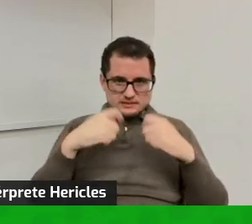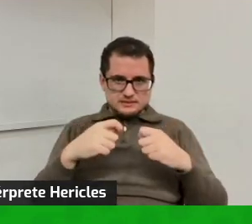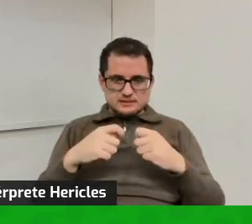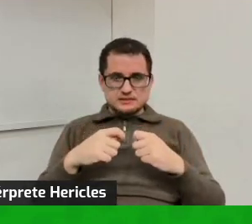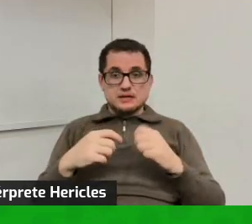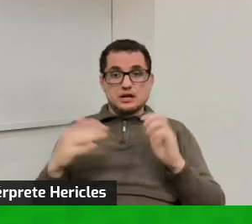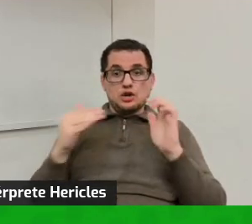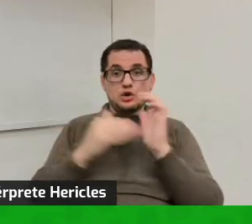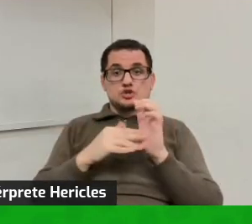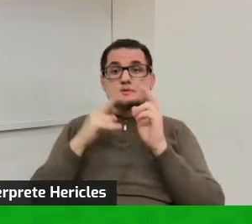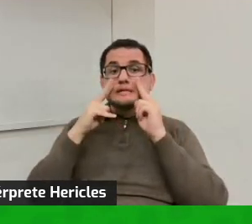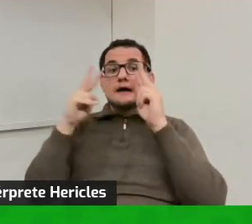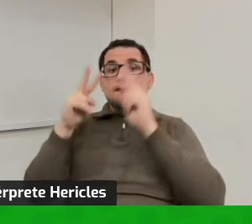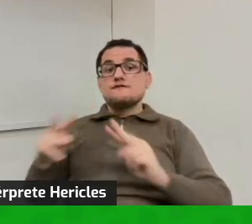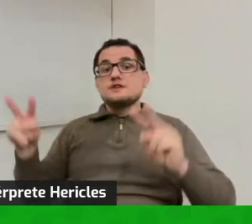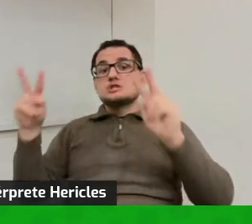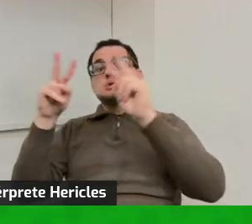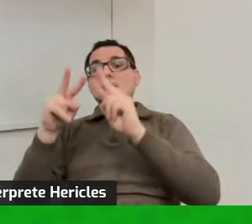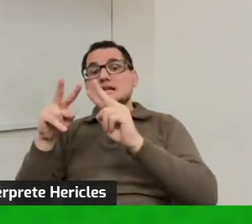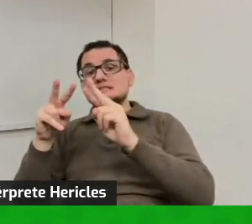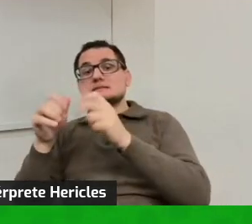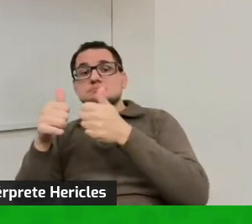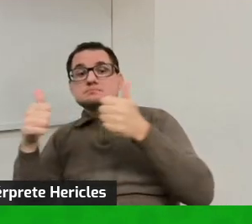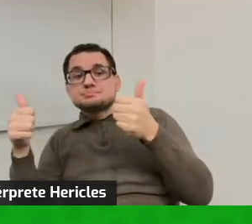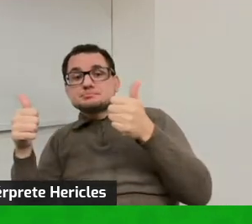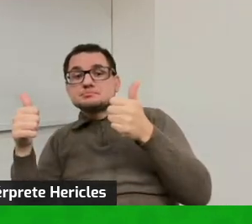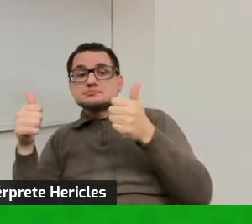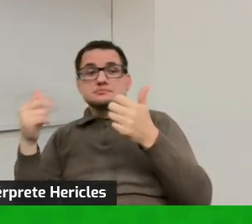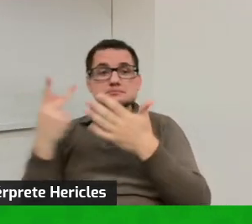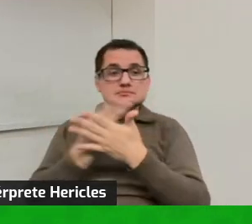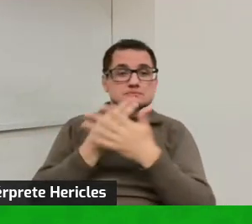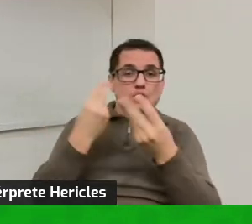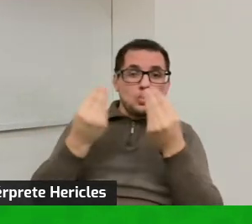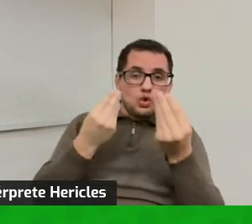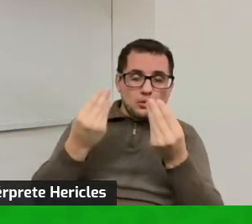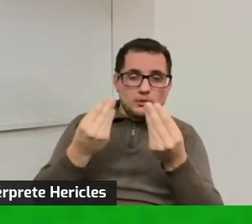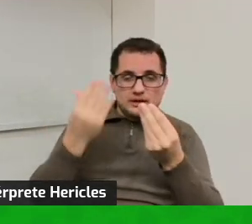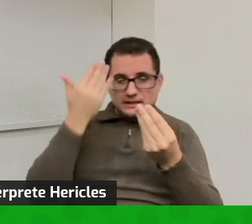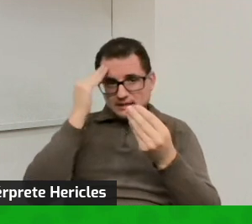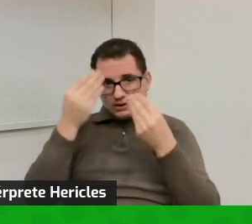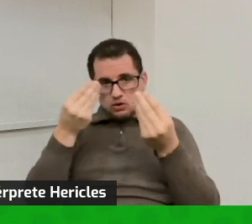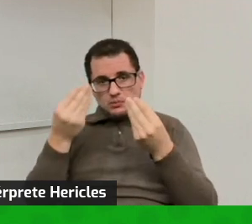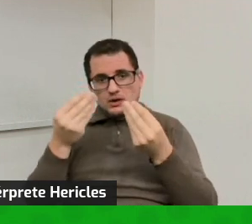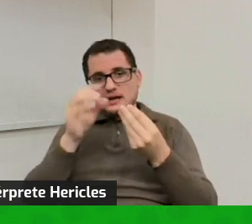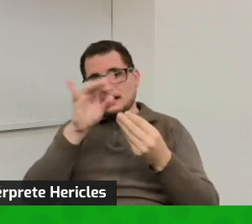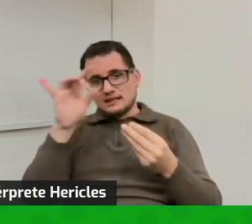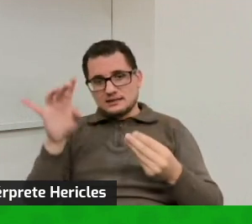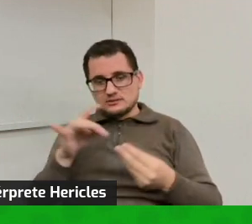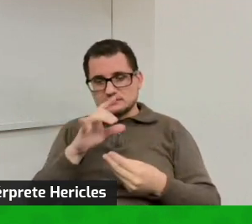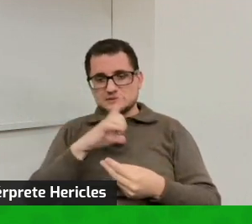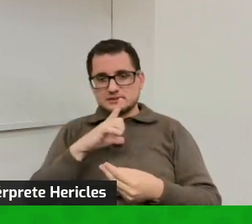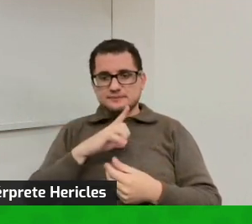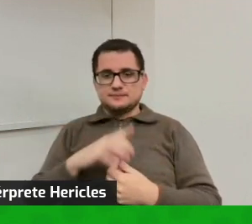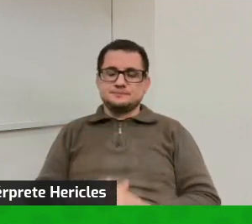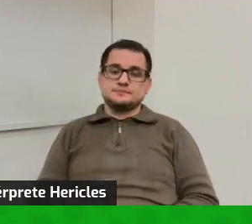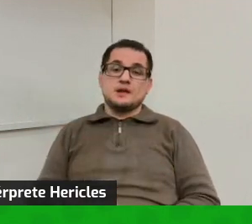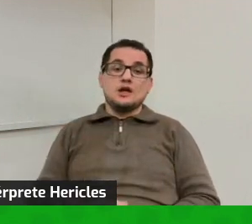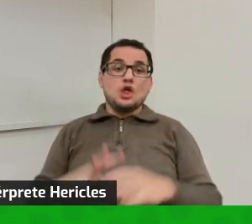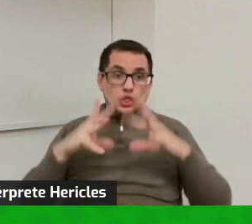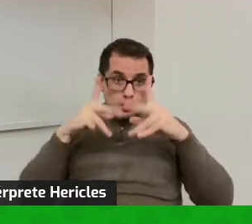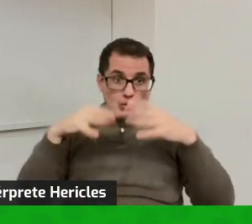você pode habilitar aqui a visualização e observar os seus dados, como que ficou cada um. Verificou, está tudo